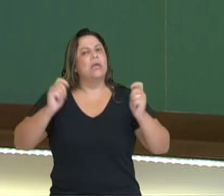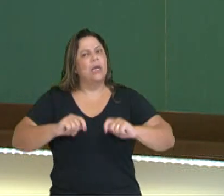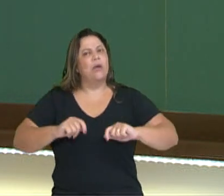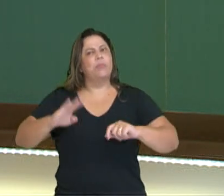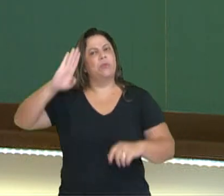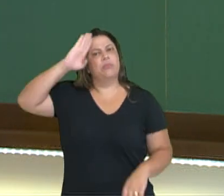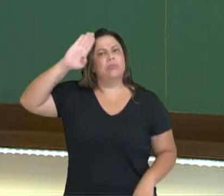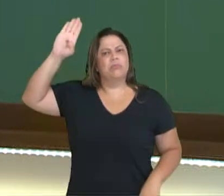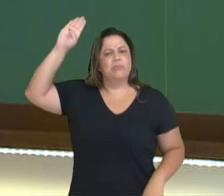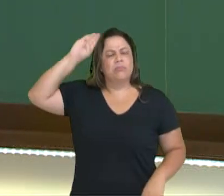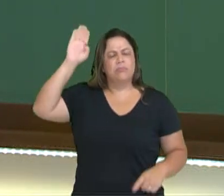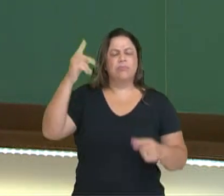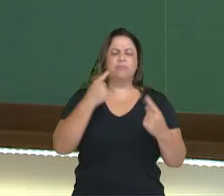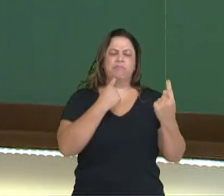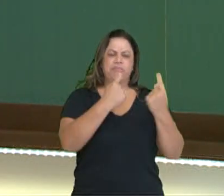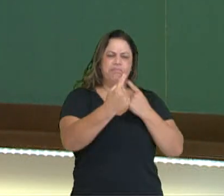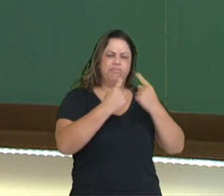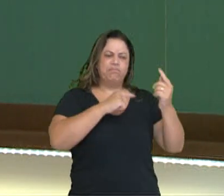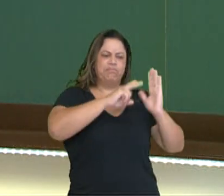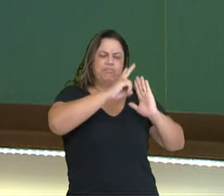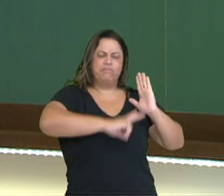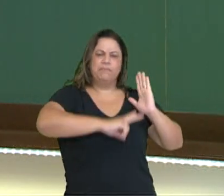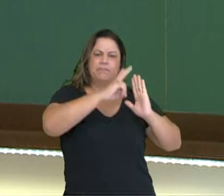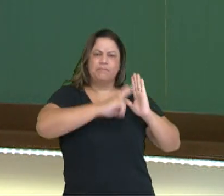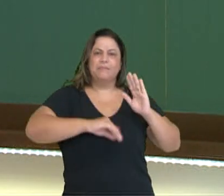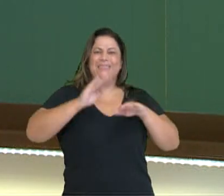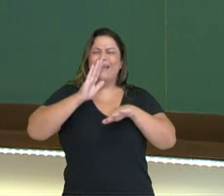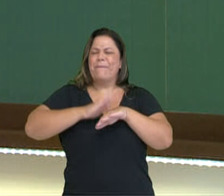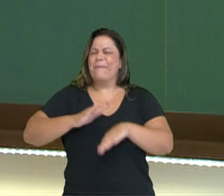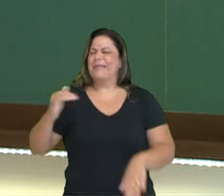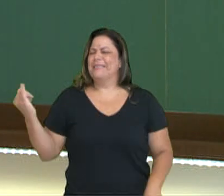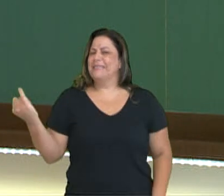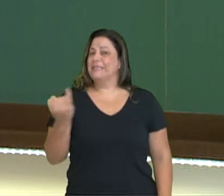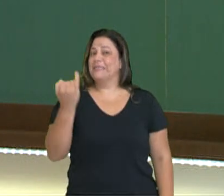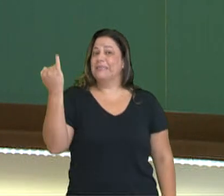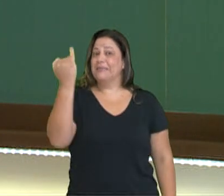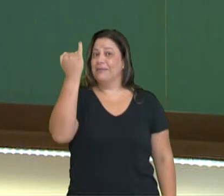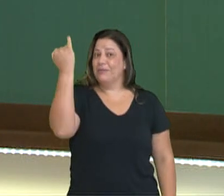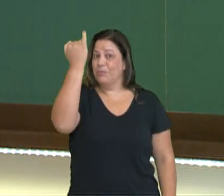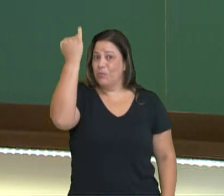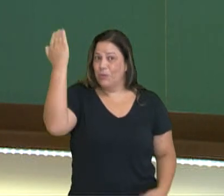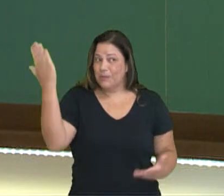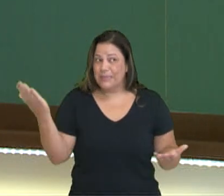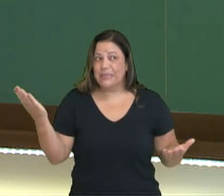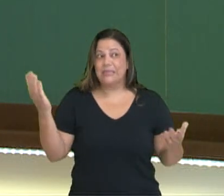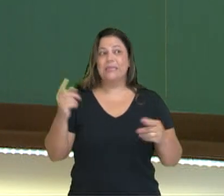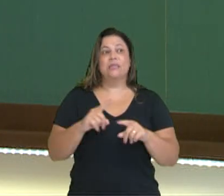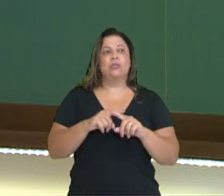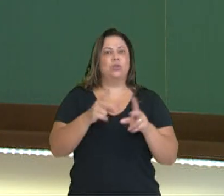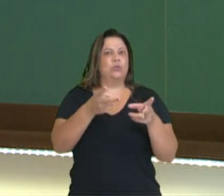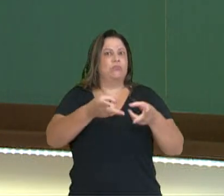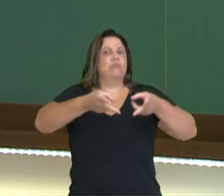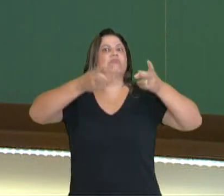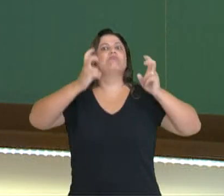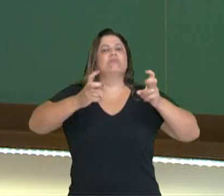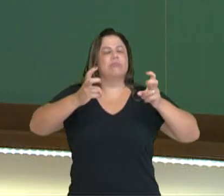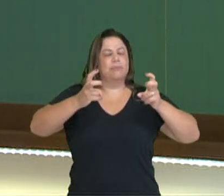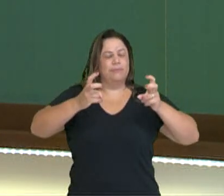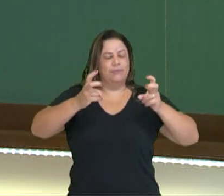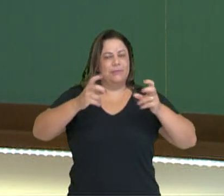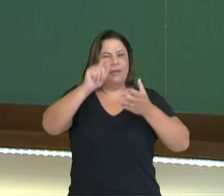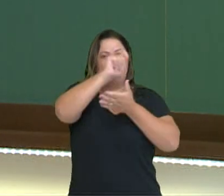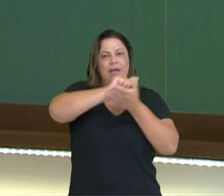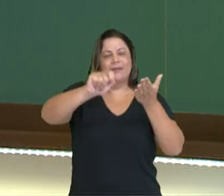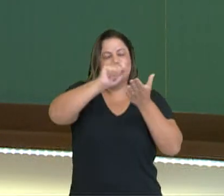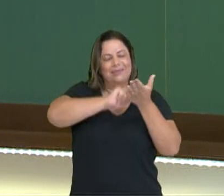acadêmicos, críticos e leitores uma das mais importantes e, ó, notáveis escritoras brasileiras do